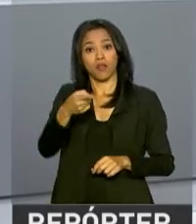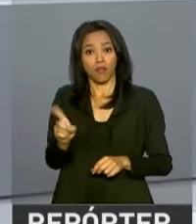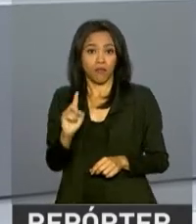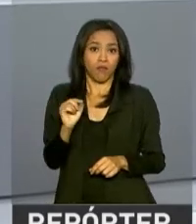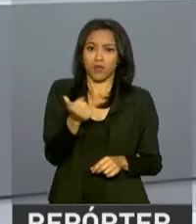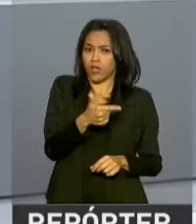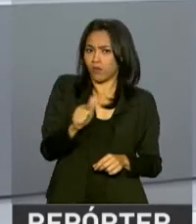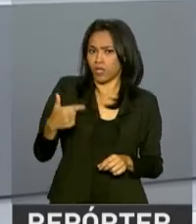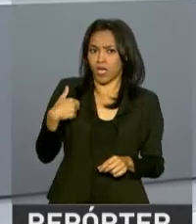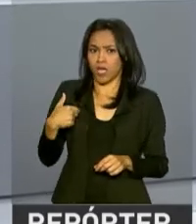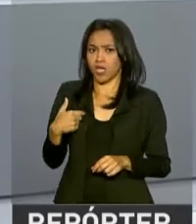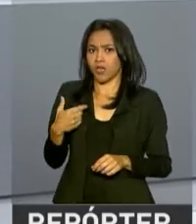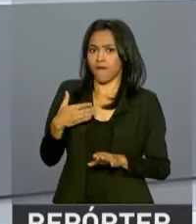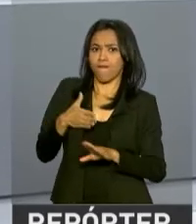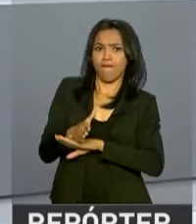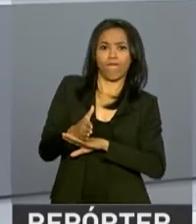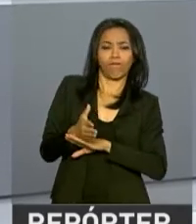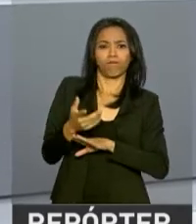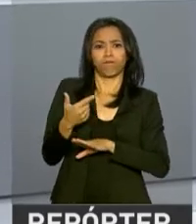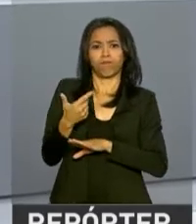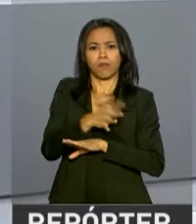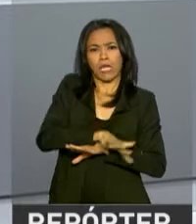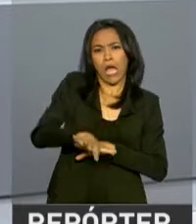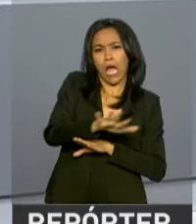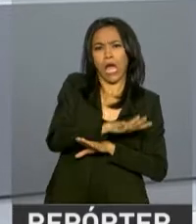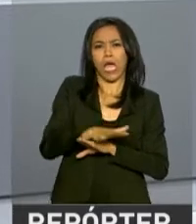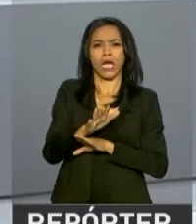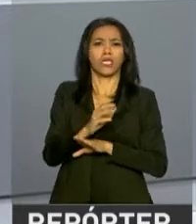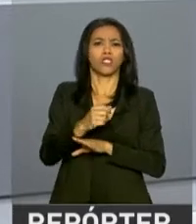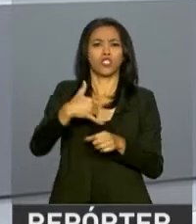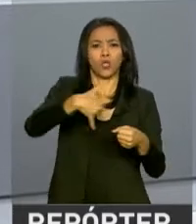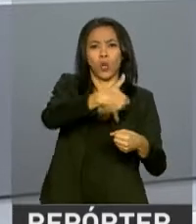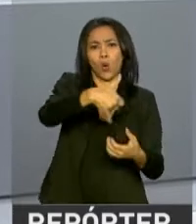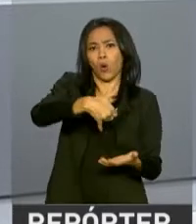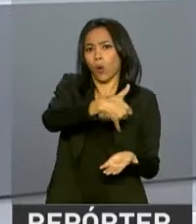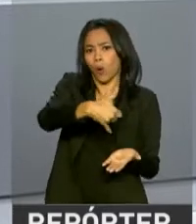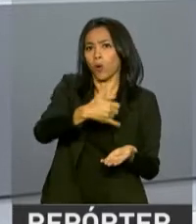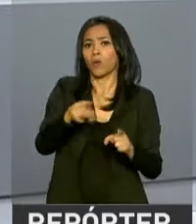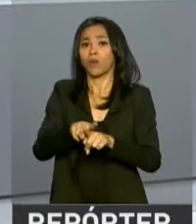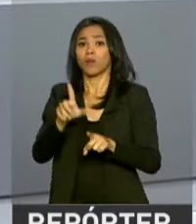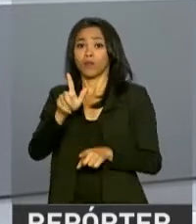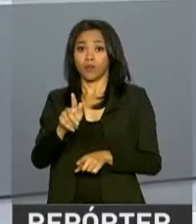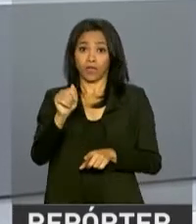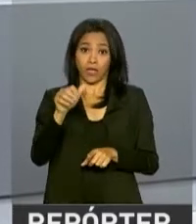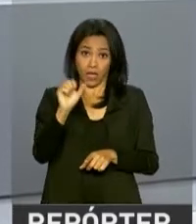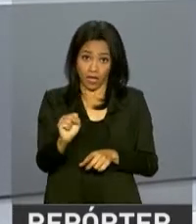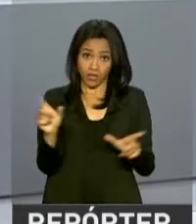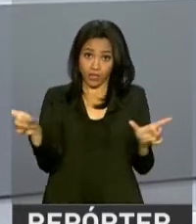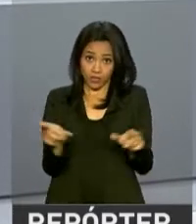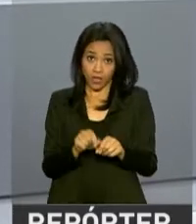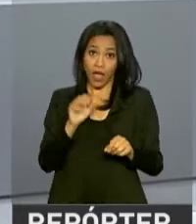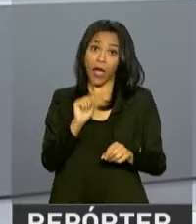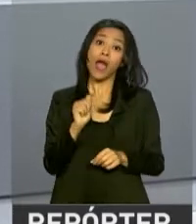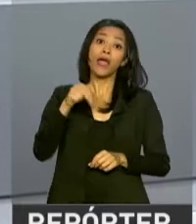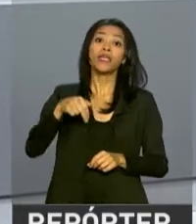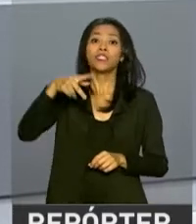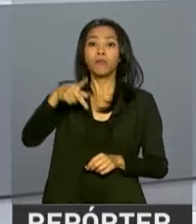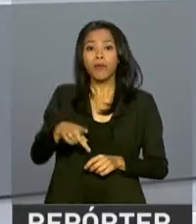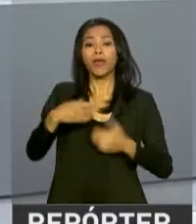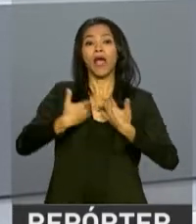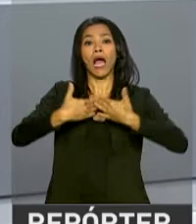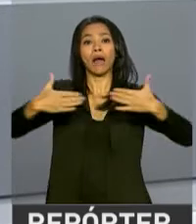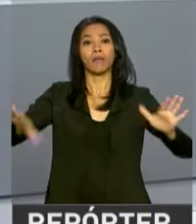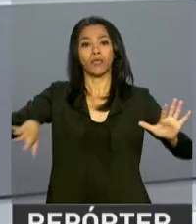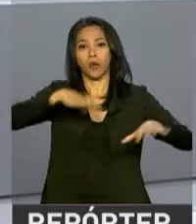postura intervencionista no mercado de óleo e gás no brasil do brasil segundo ele a mp abriu consulta pública para tratar da